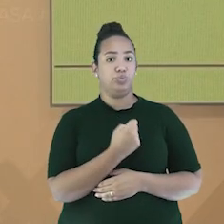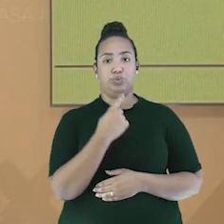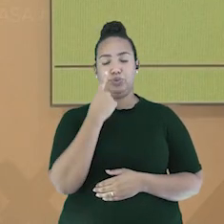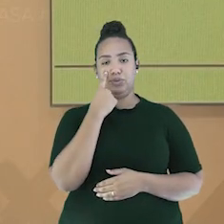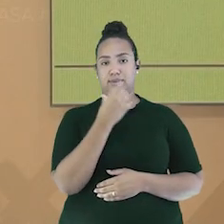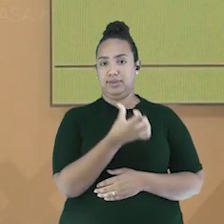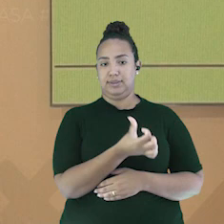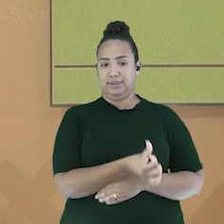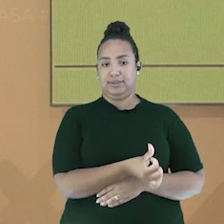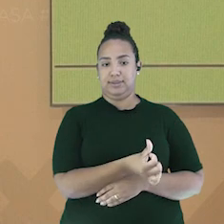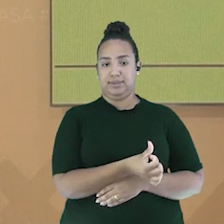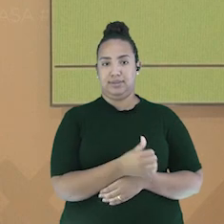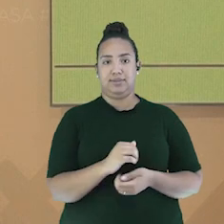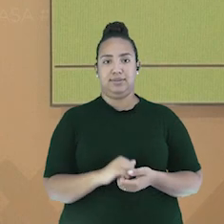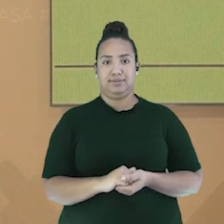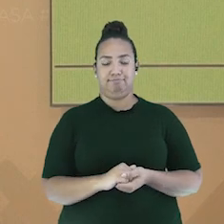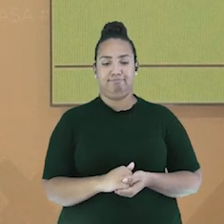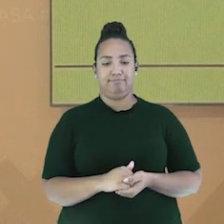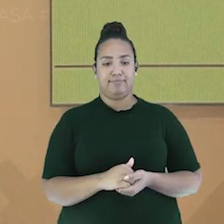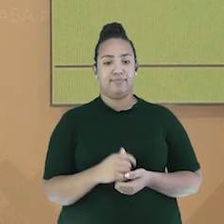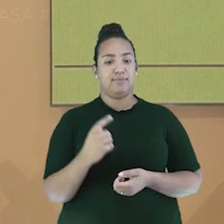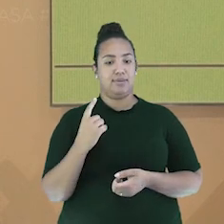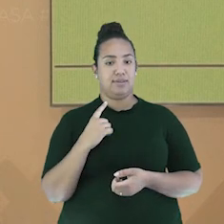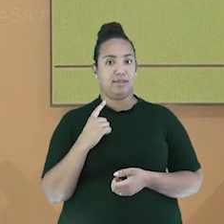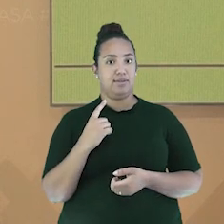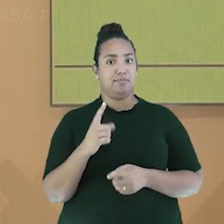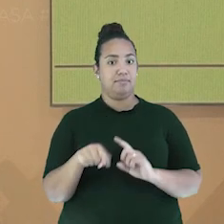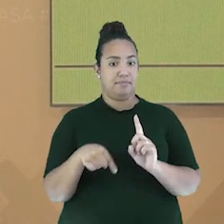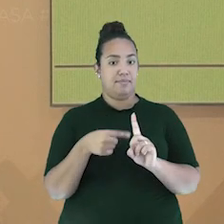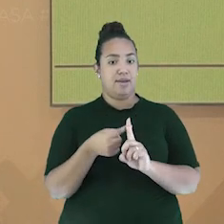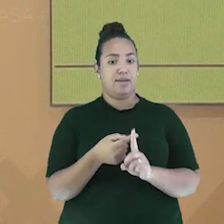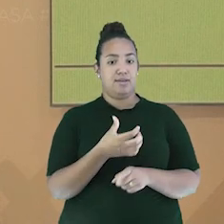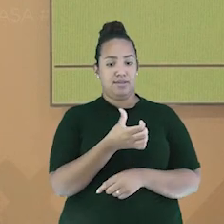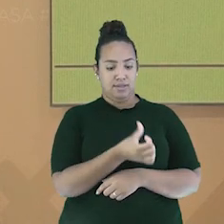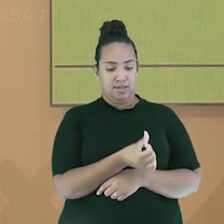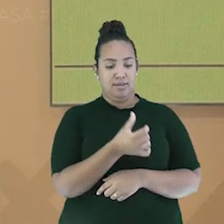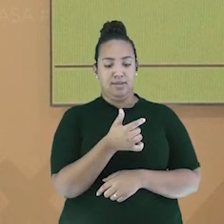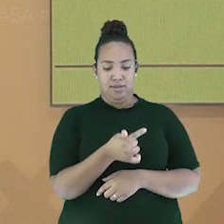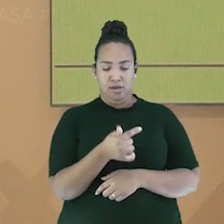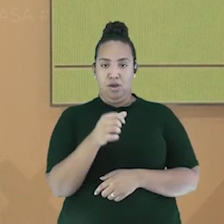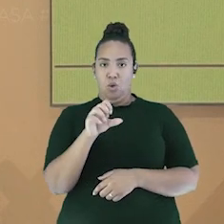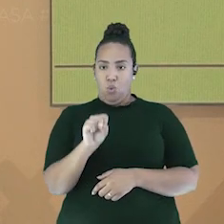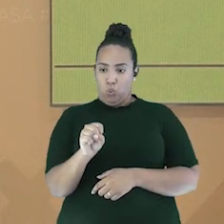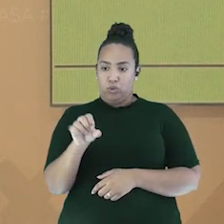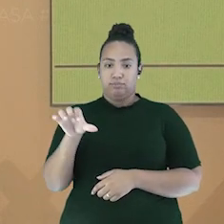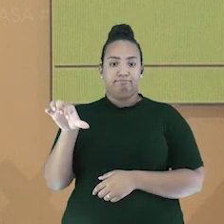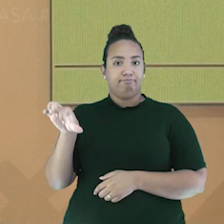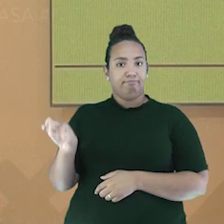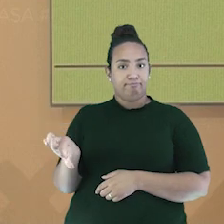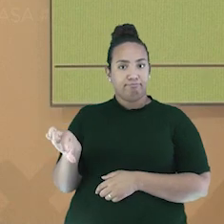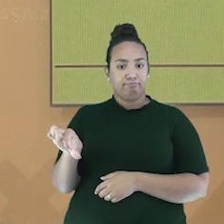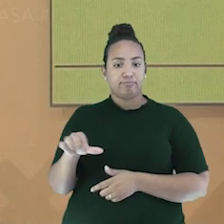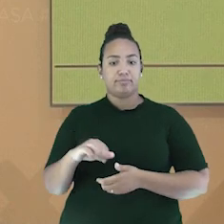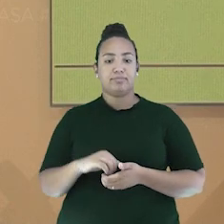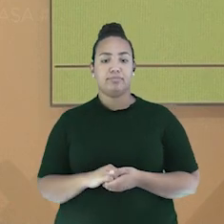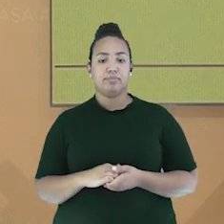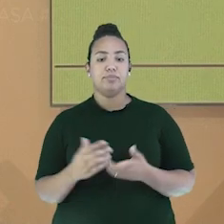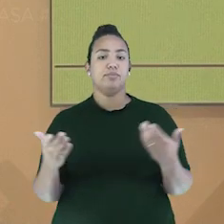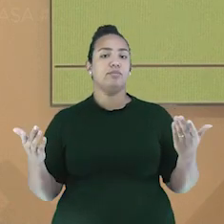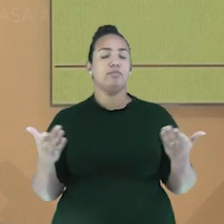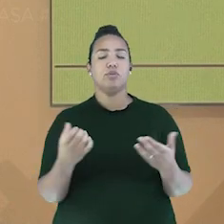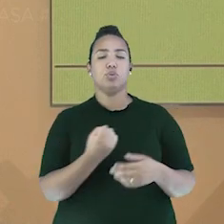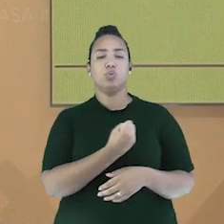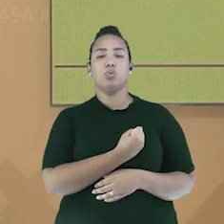agora nós temos mais um algarismo 6 7 8 e 9 que número forma